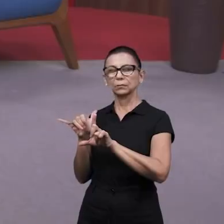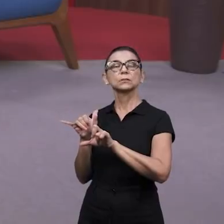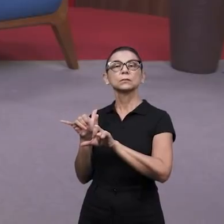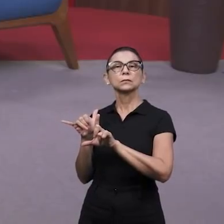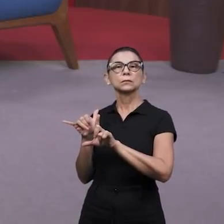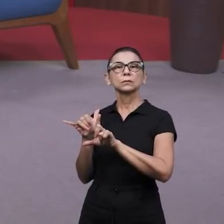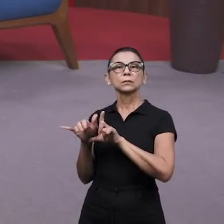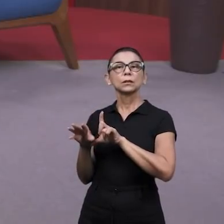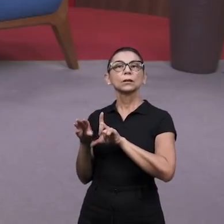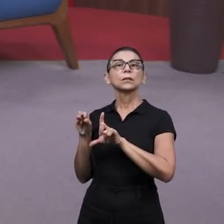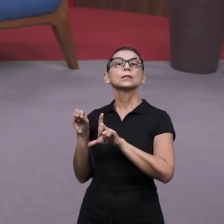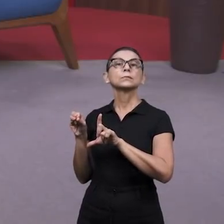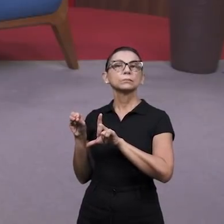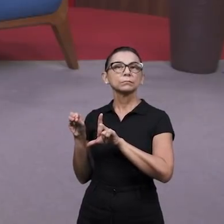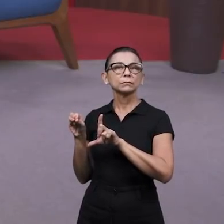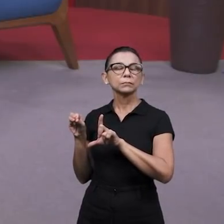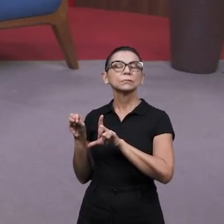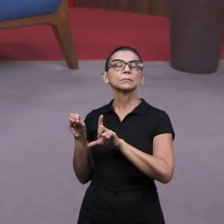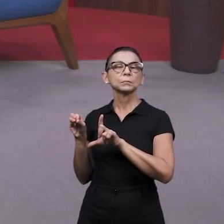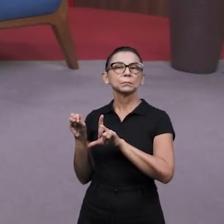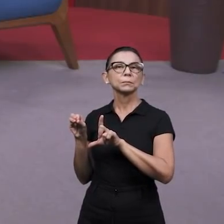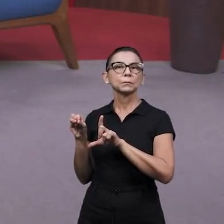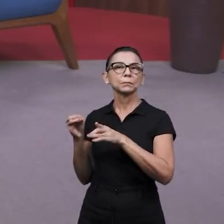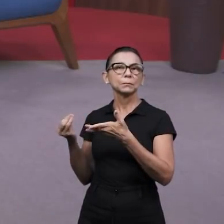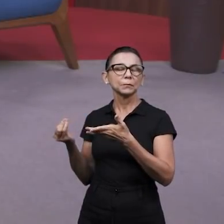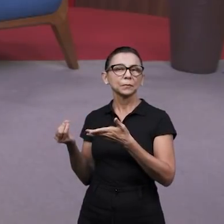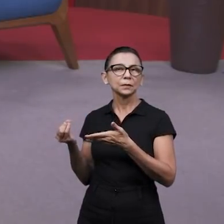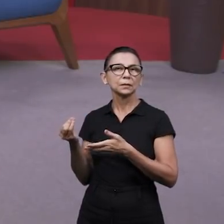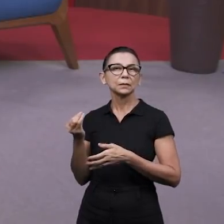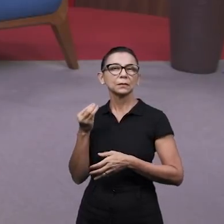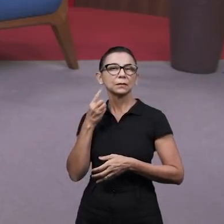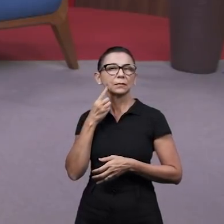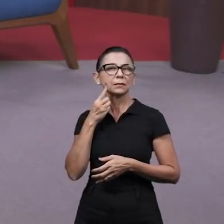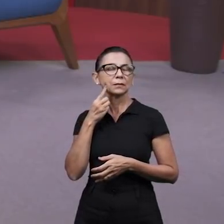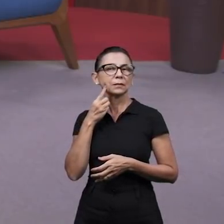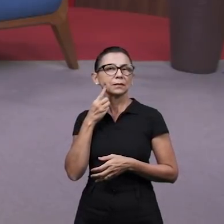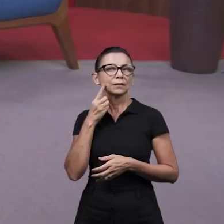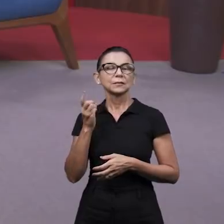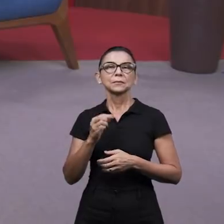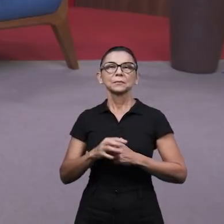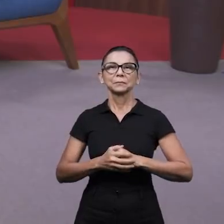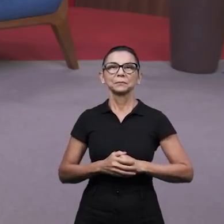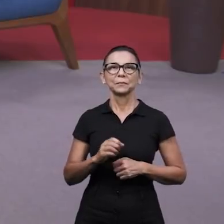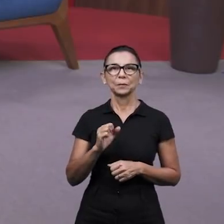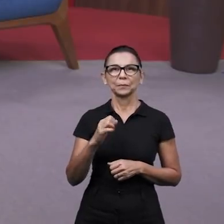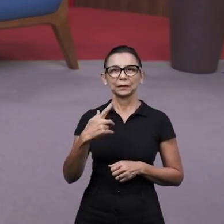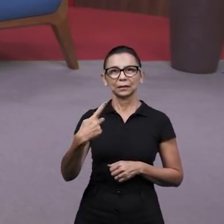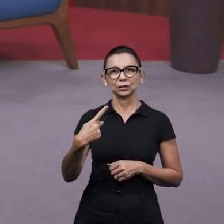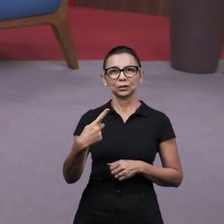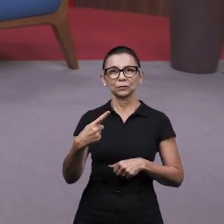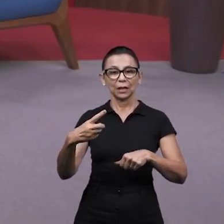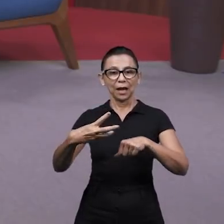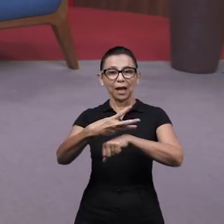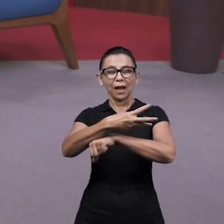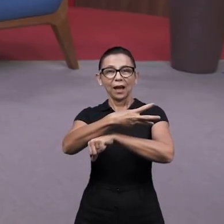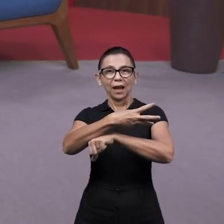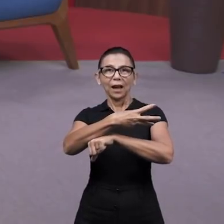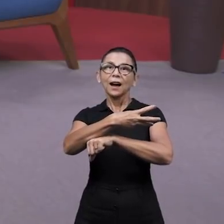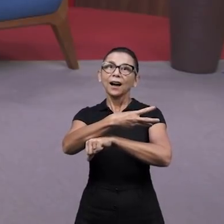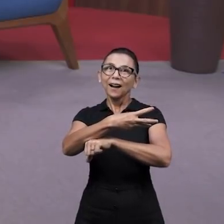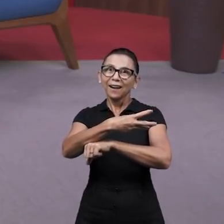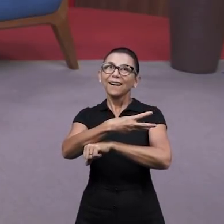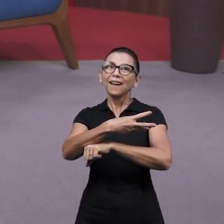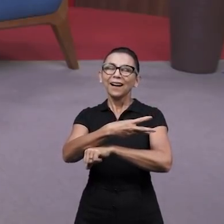esse QR Code, você será redirecionado, né? O aparelho vai redirecionar e vai abrir o aplicativo do WhatsApp. E aí você